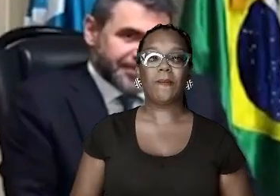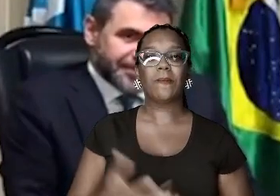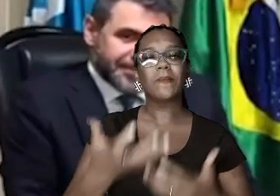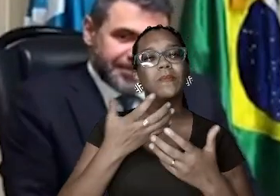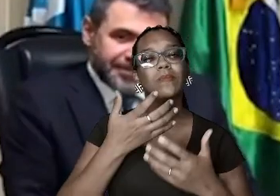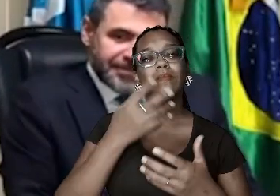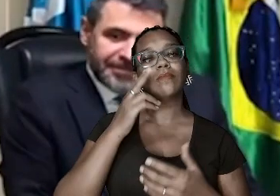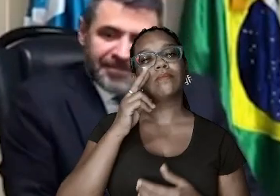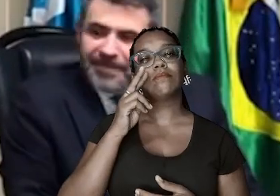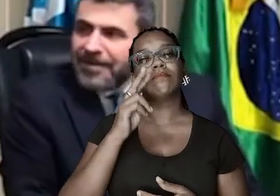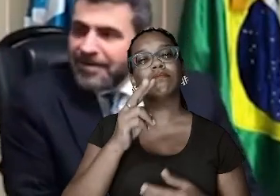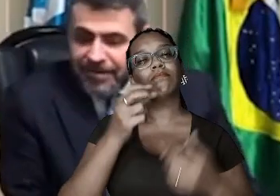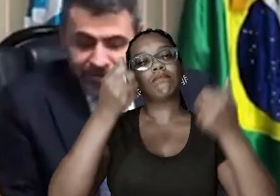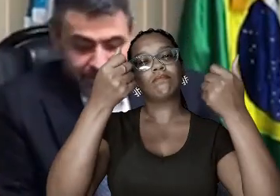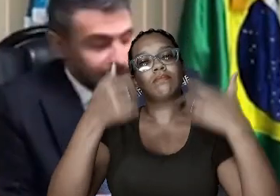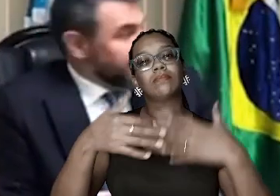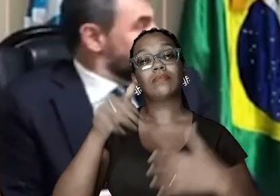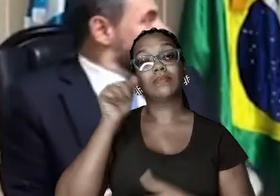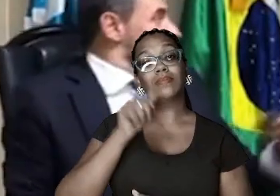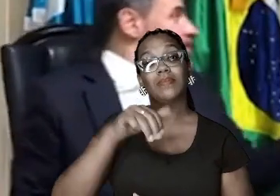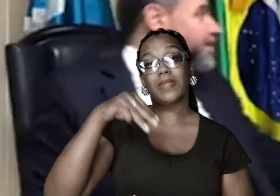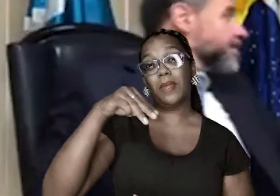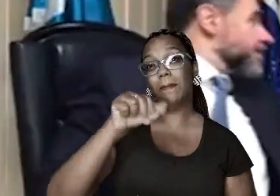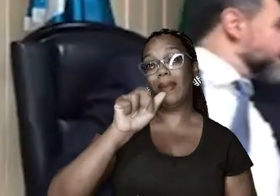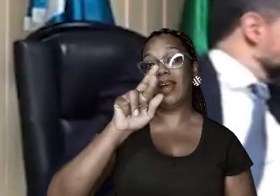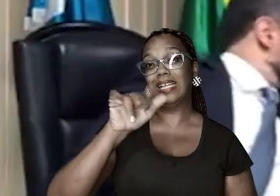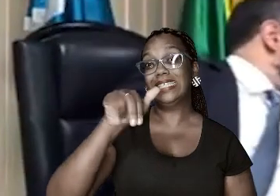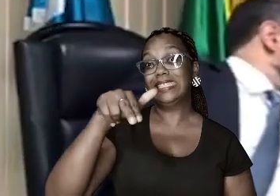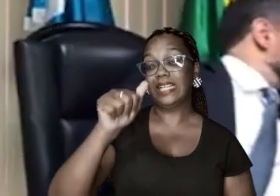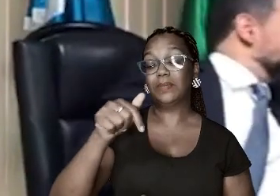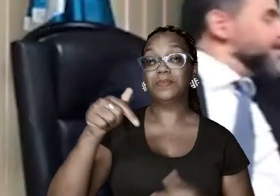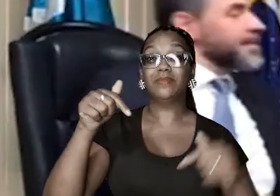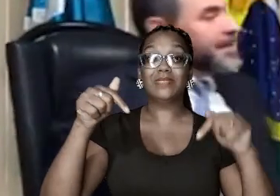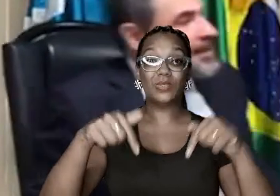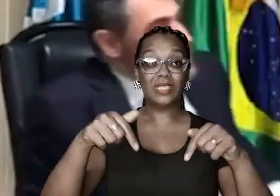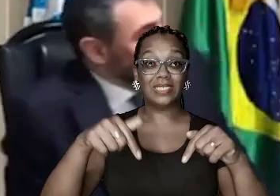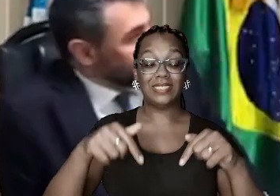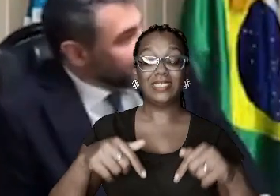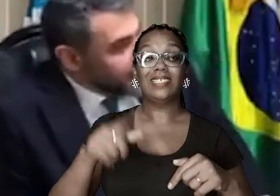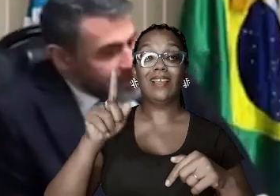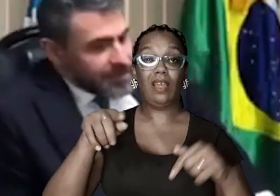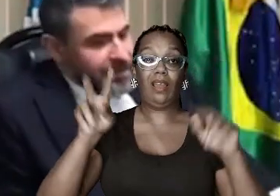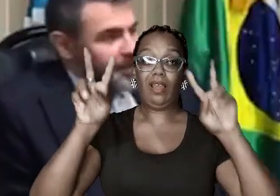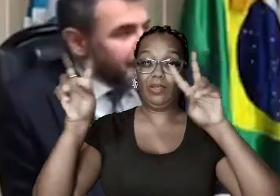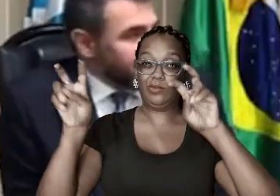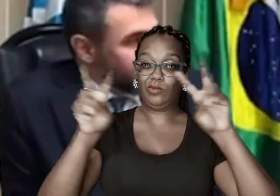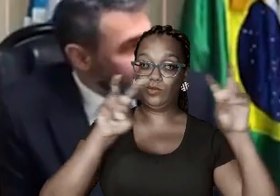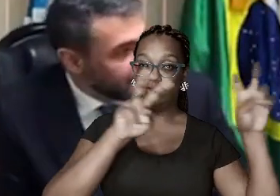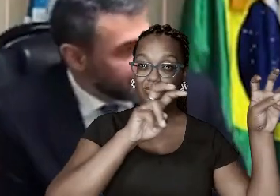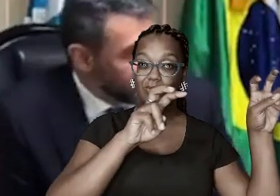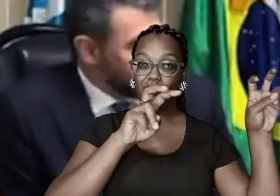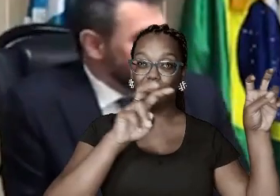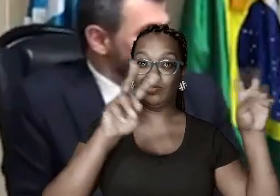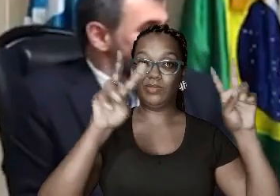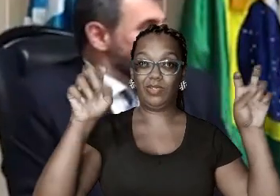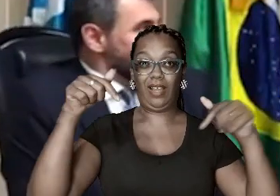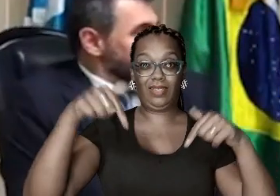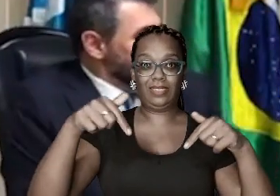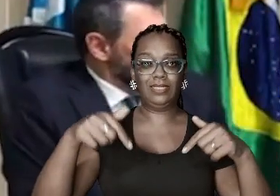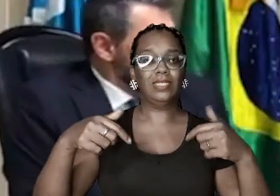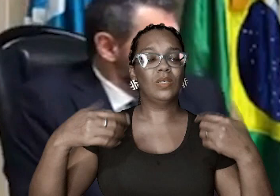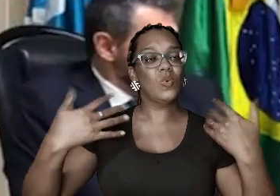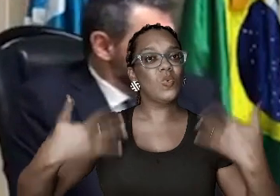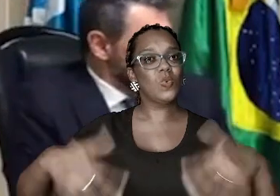Antônio pantera só queria observar viu Marina nós vamos isso aqui é